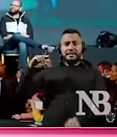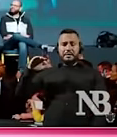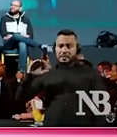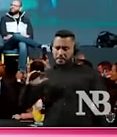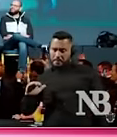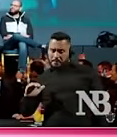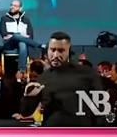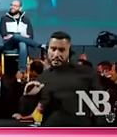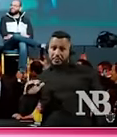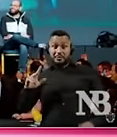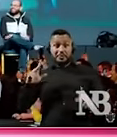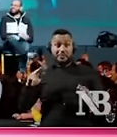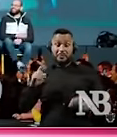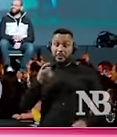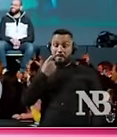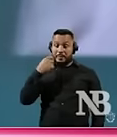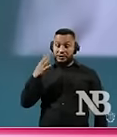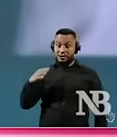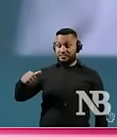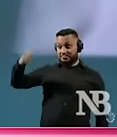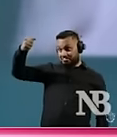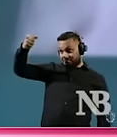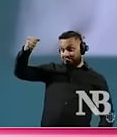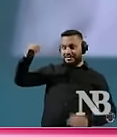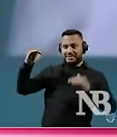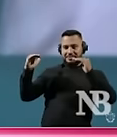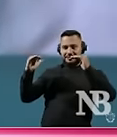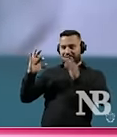de um peixe, que ele era do meu tamanho,